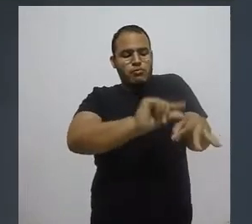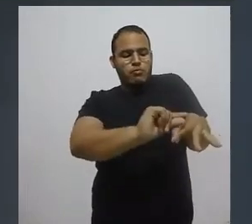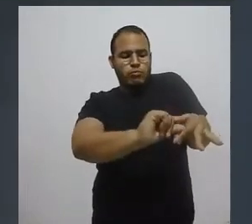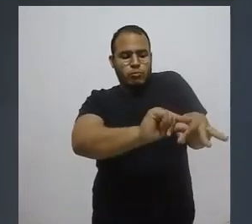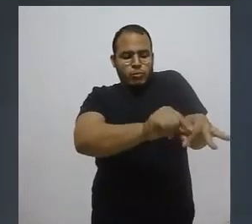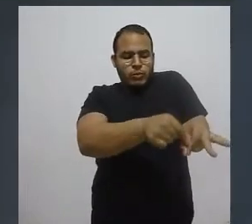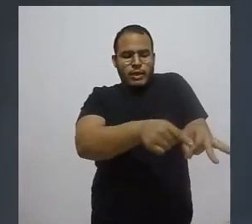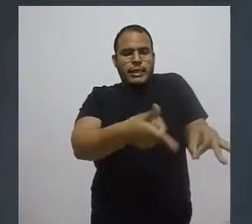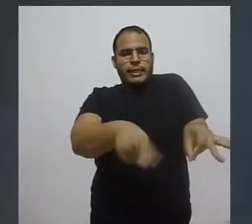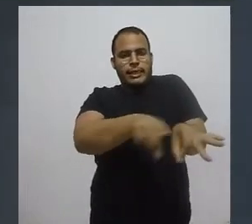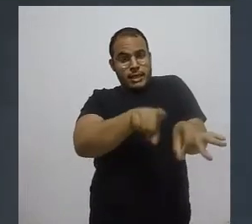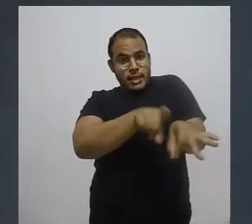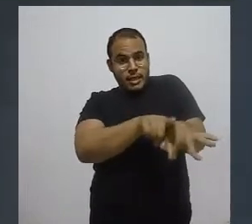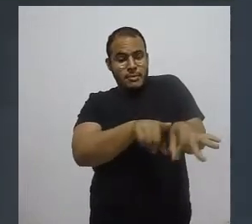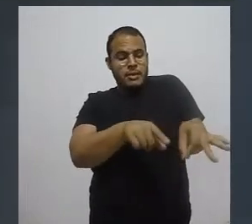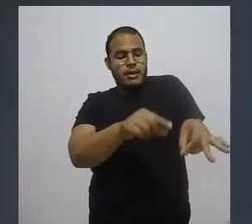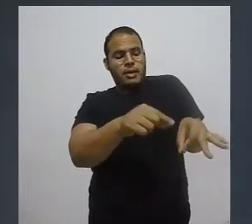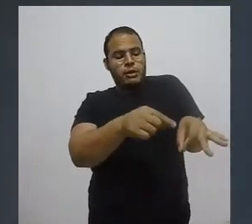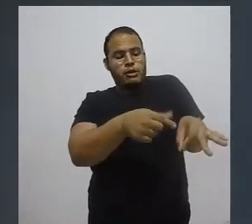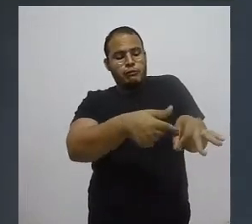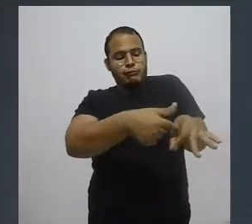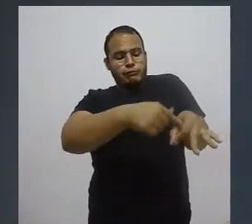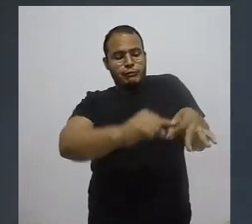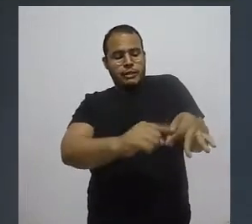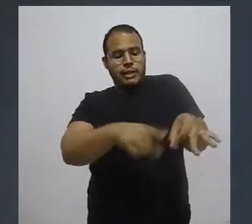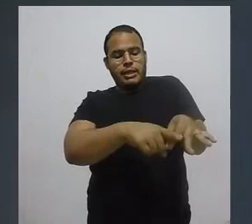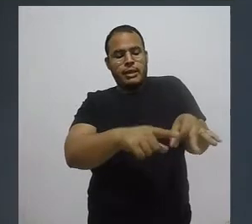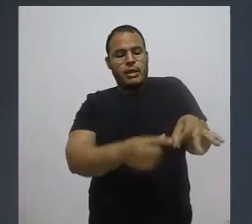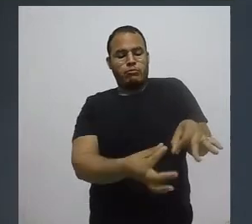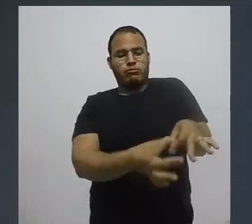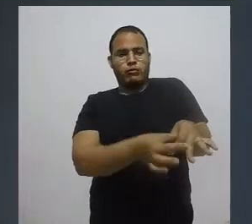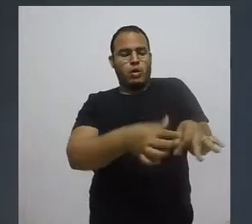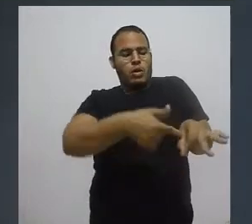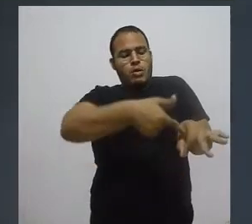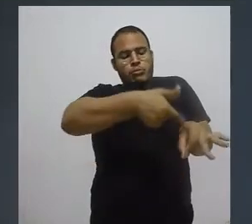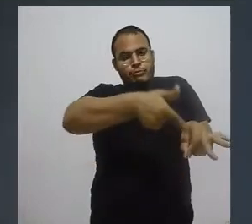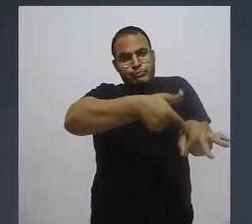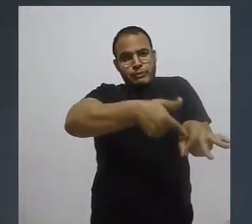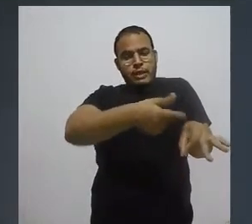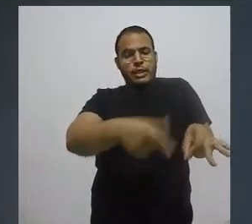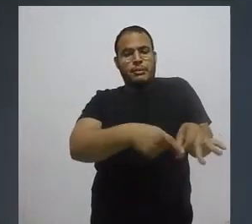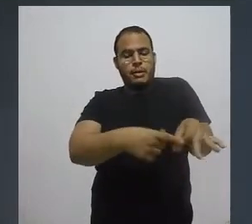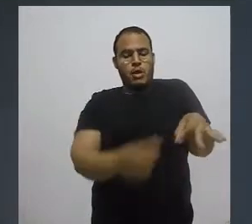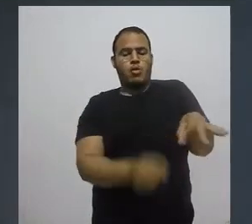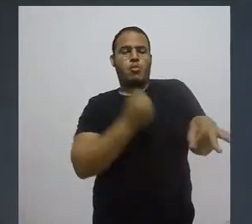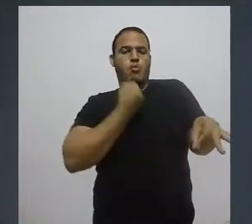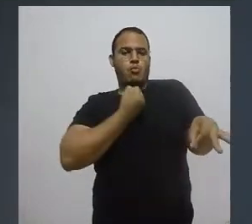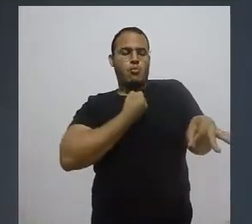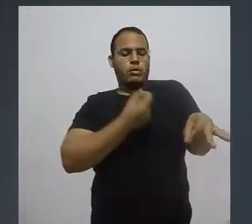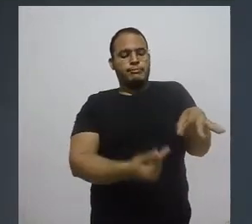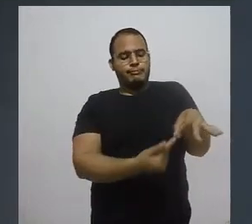pela abertura da vagina, pela abertura da uretra, o clitóris e também o ânus. Então, a gente tem aqui